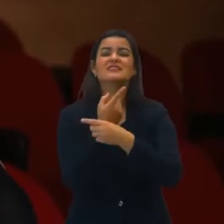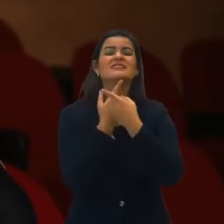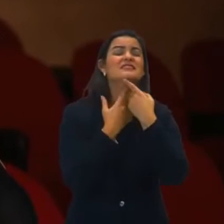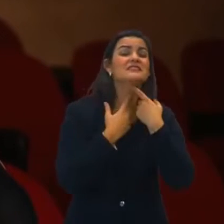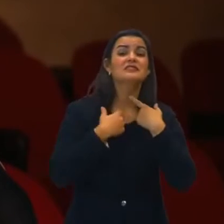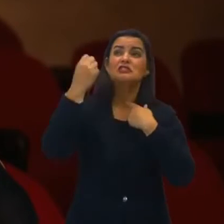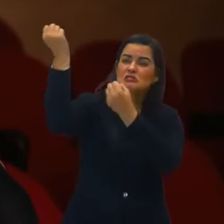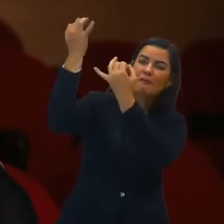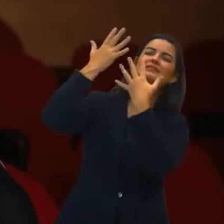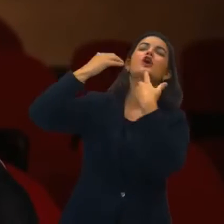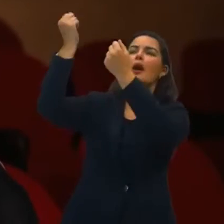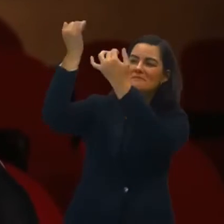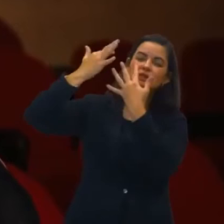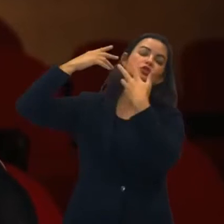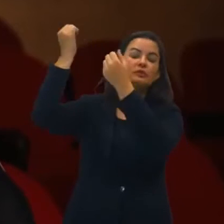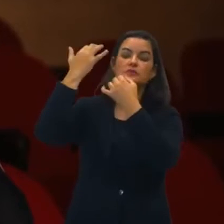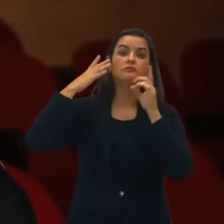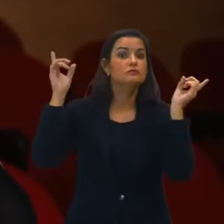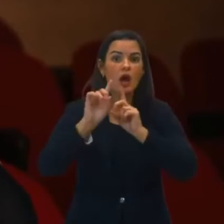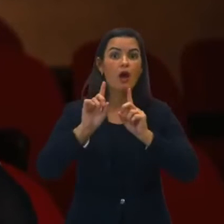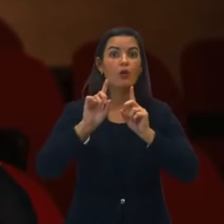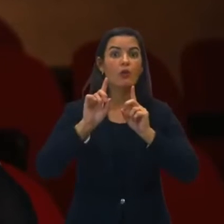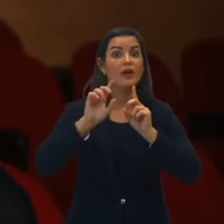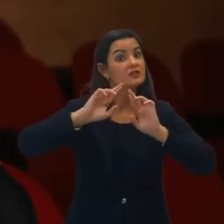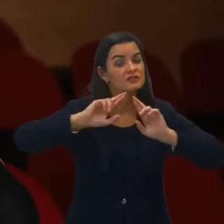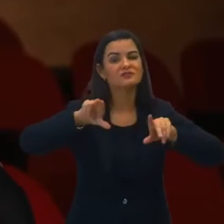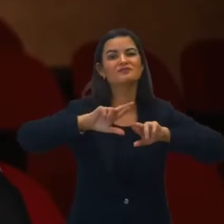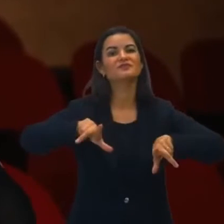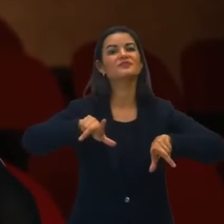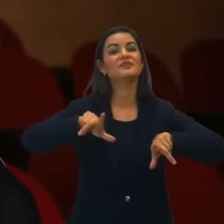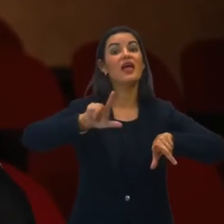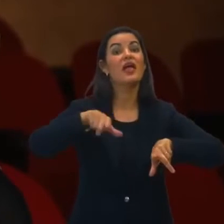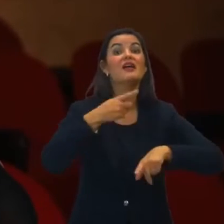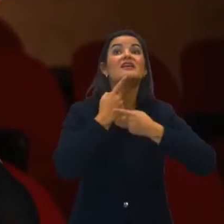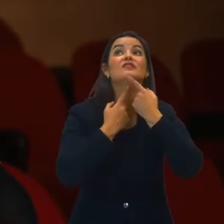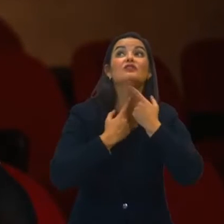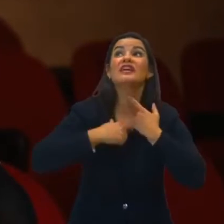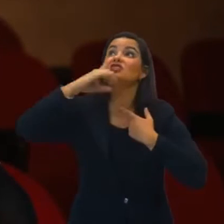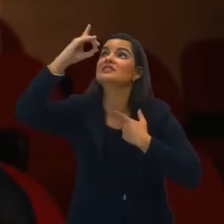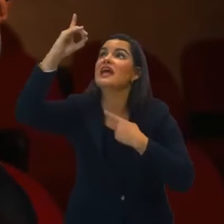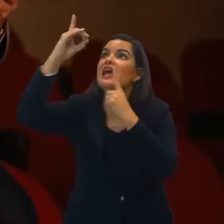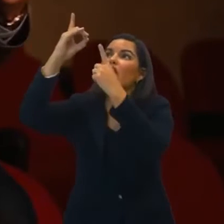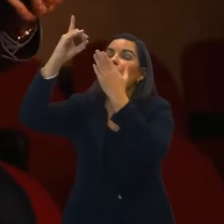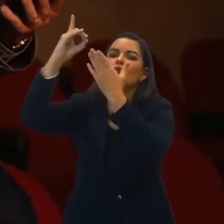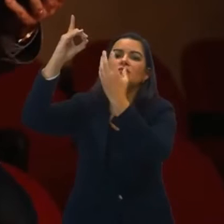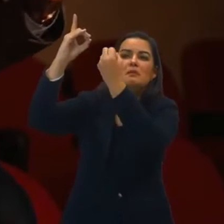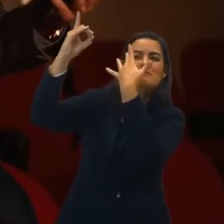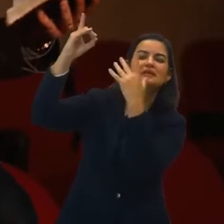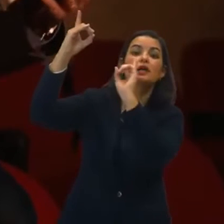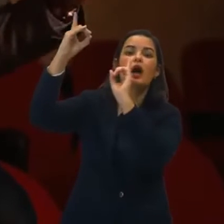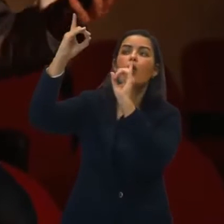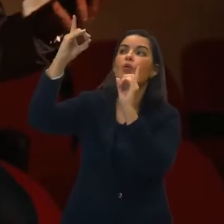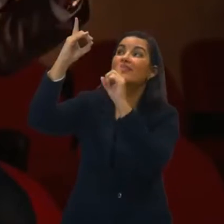sede de bênção de Deus, avivamento é sede do Deus da bênção. Há muitas pessoas procurando coisas, dinheiro,